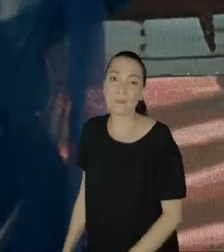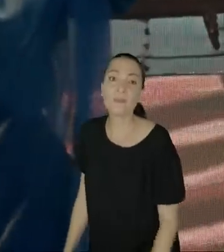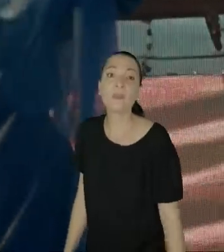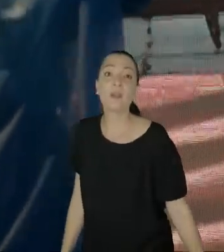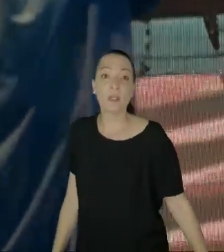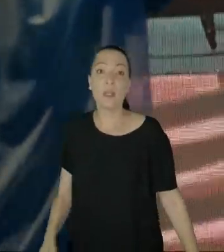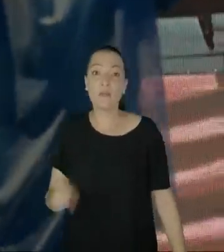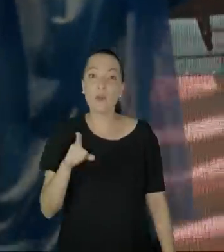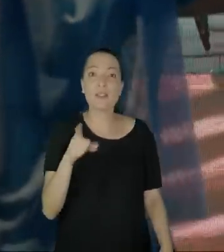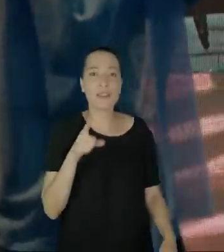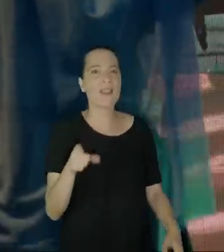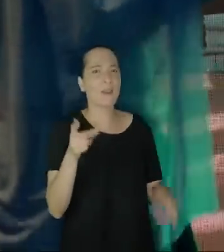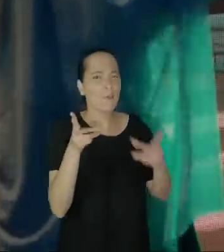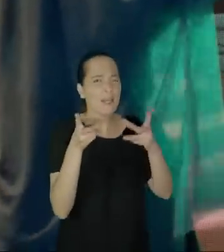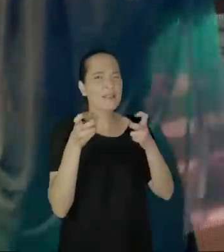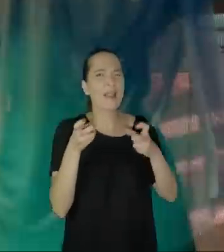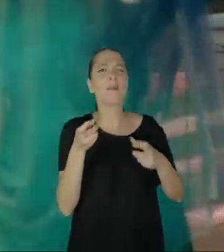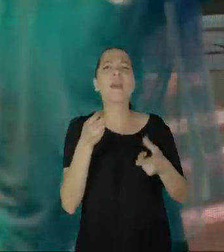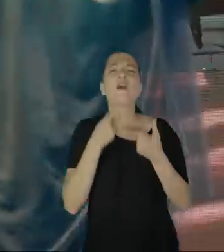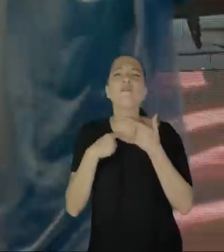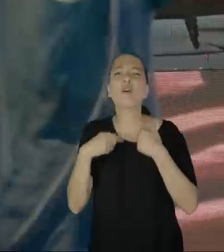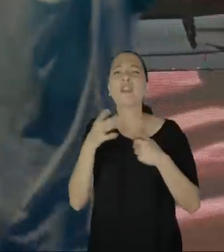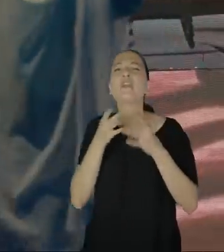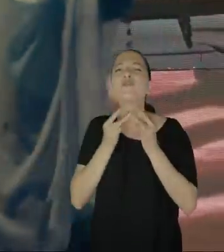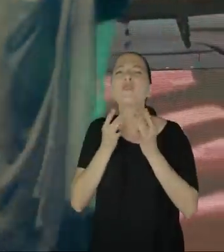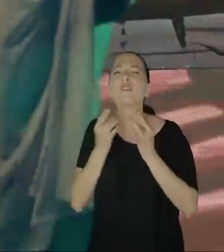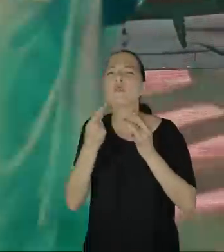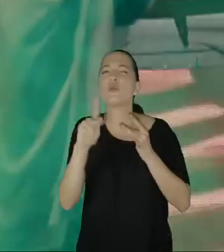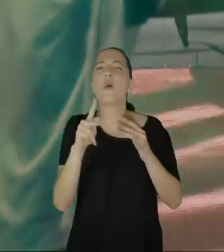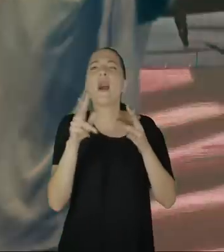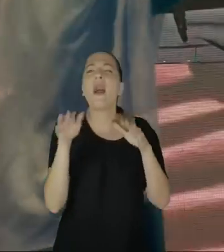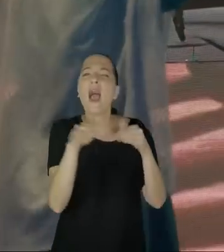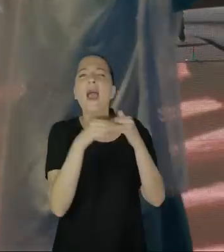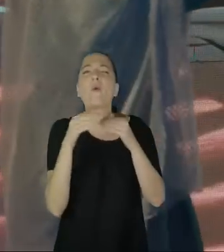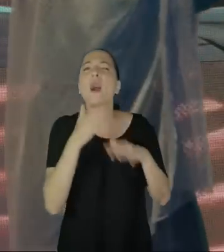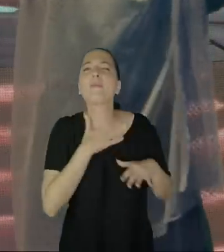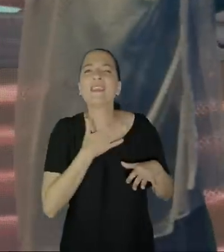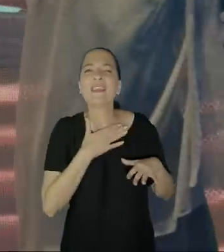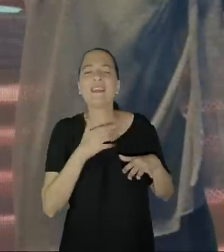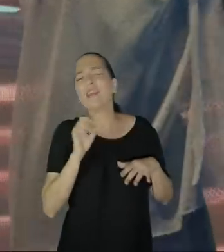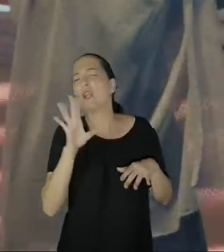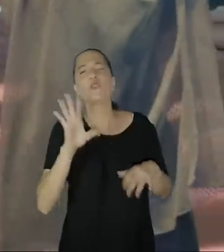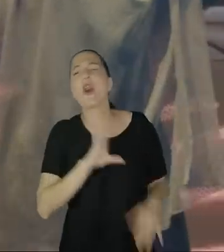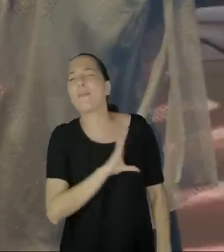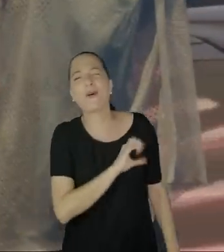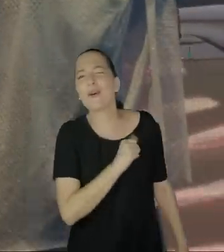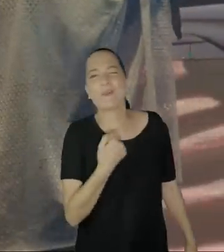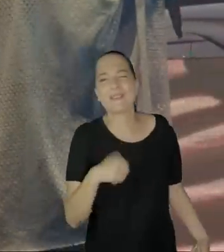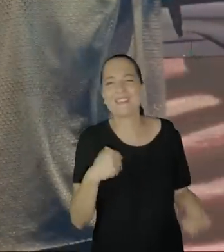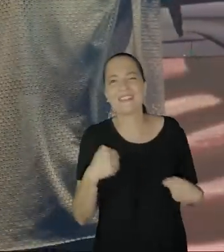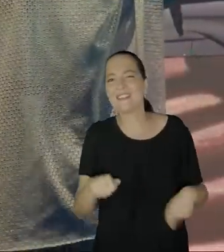a tua sede, como a minha, é de amar.